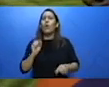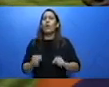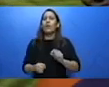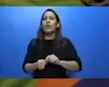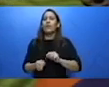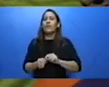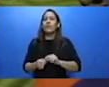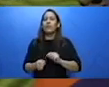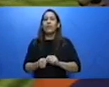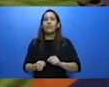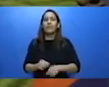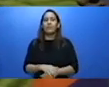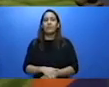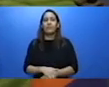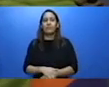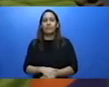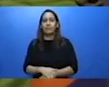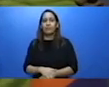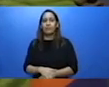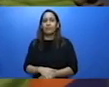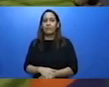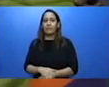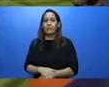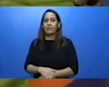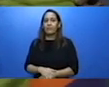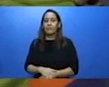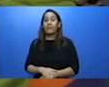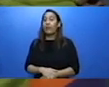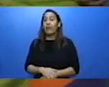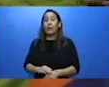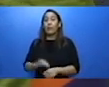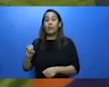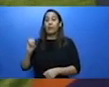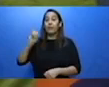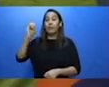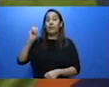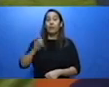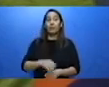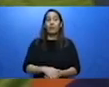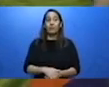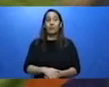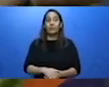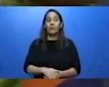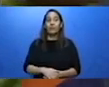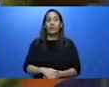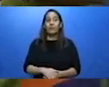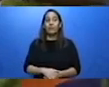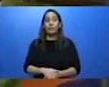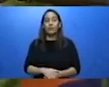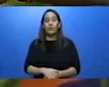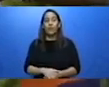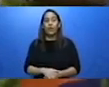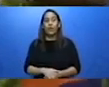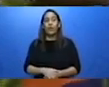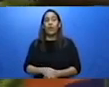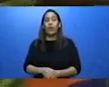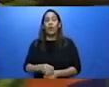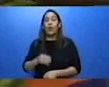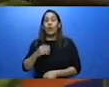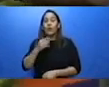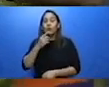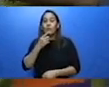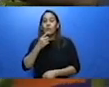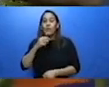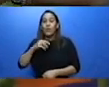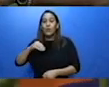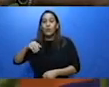Que esqueceram de colocar? Que era essencial para a nossa experiência? O sal. Então, é isso que nós vamos